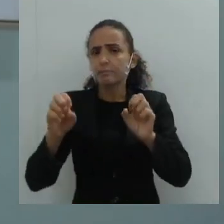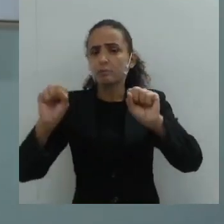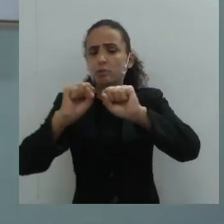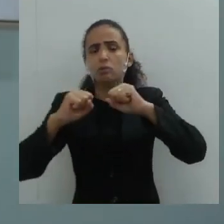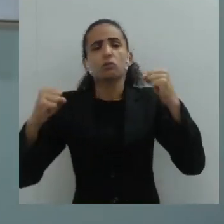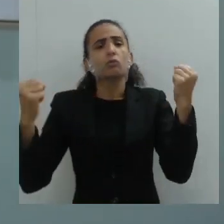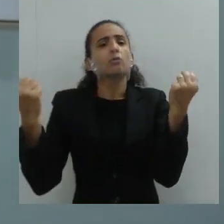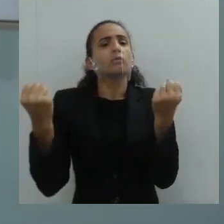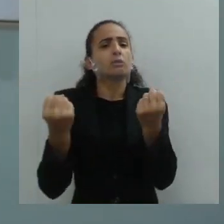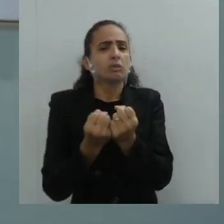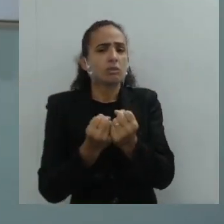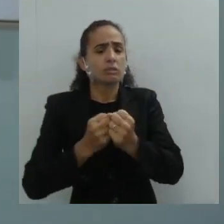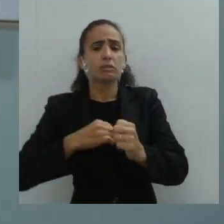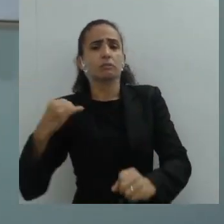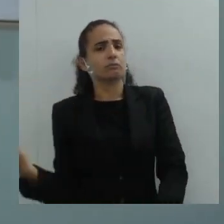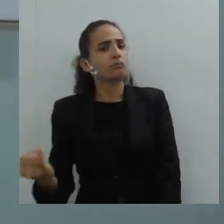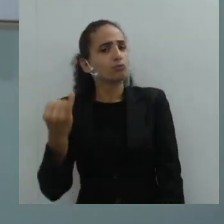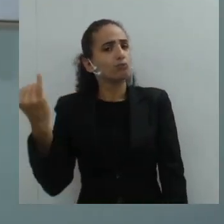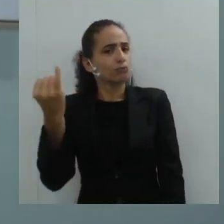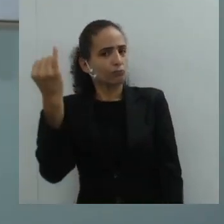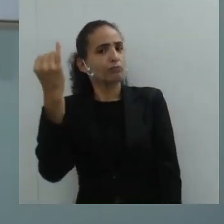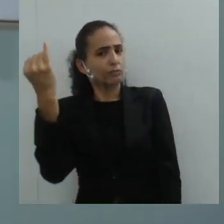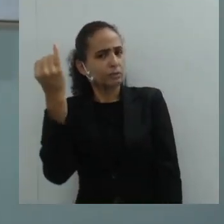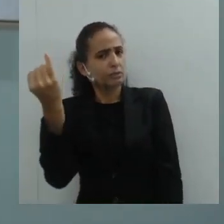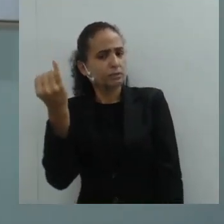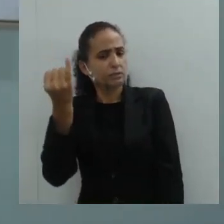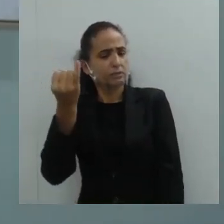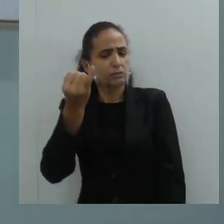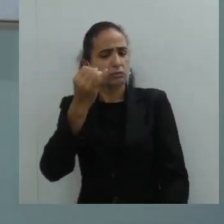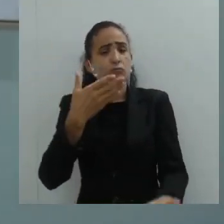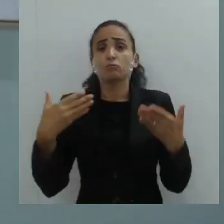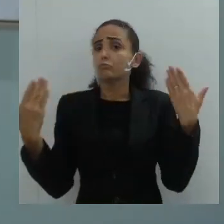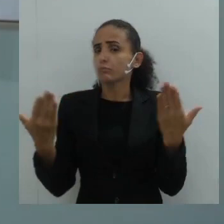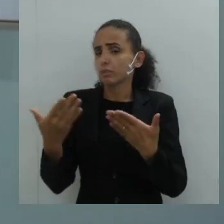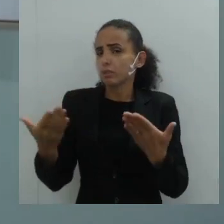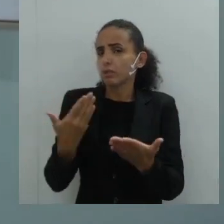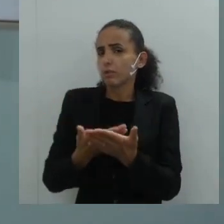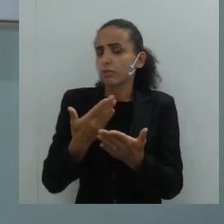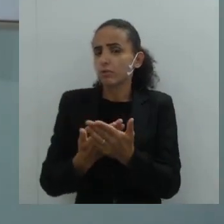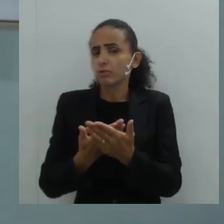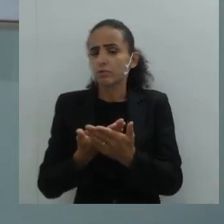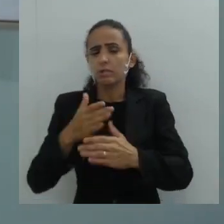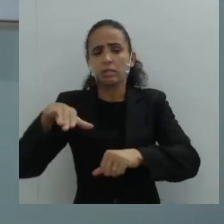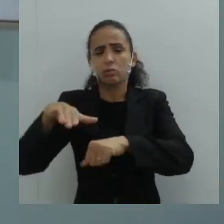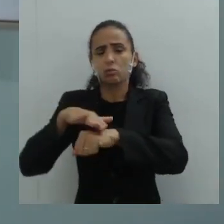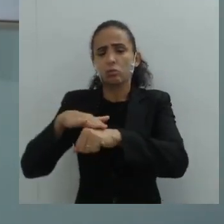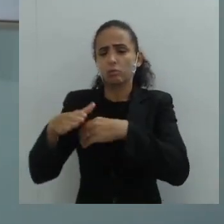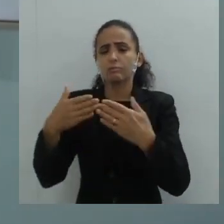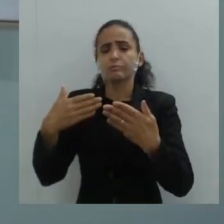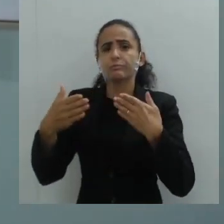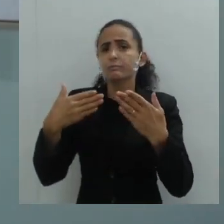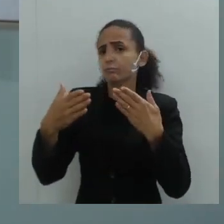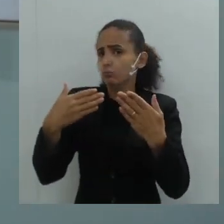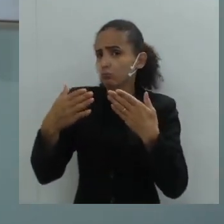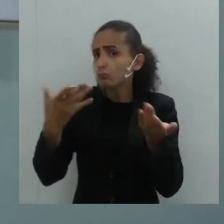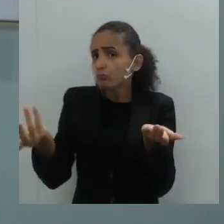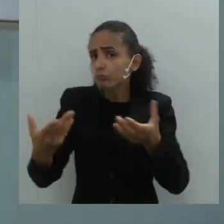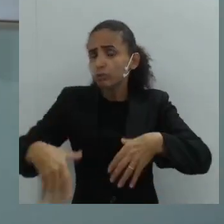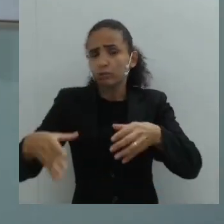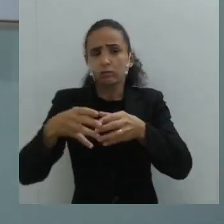temas circundantes desta questão social de hoje e fazer um debate com os seus colegas ou